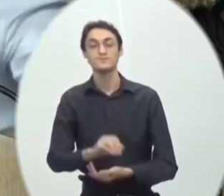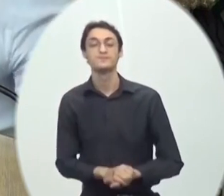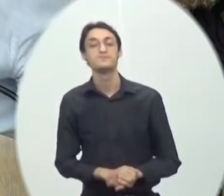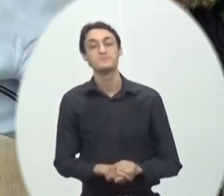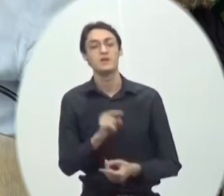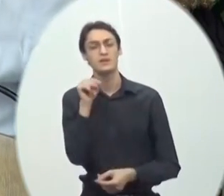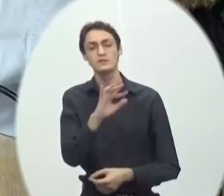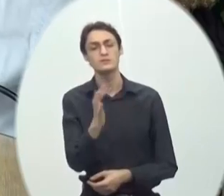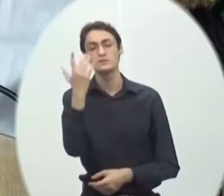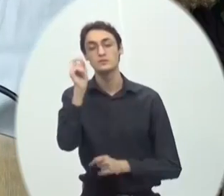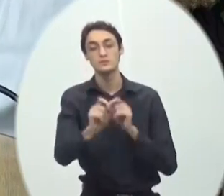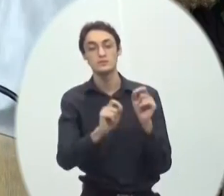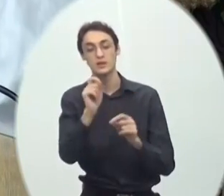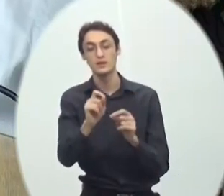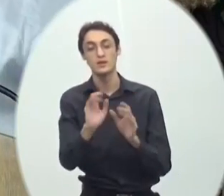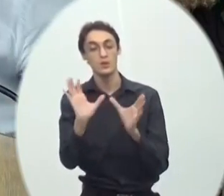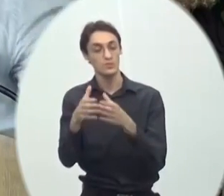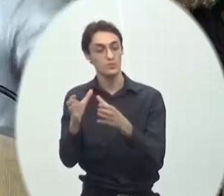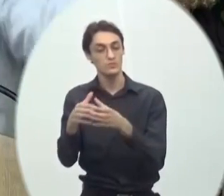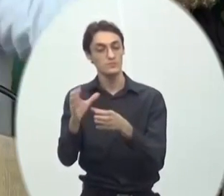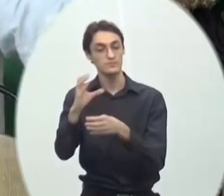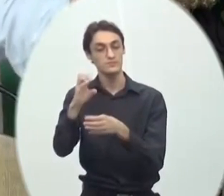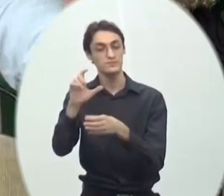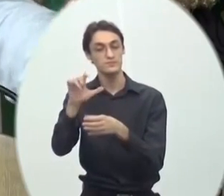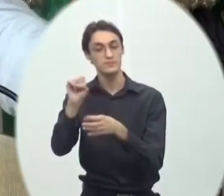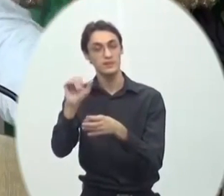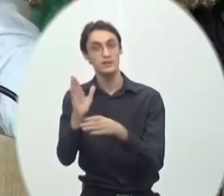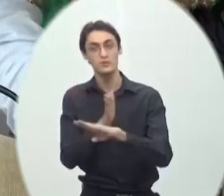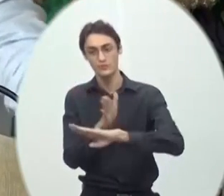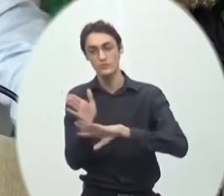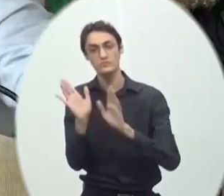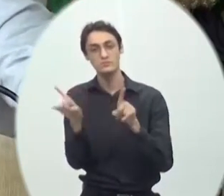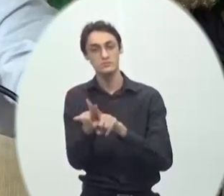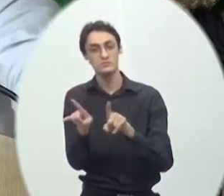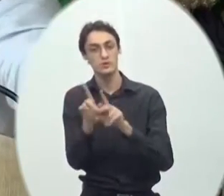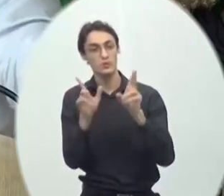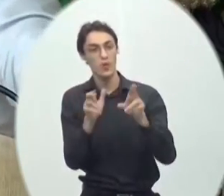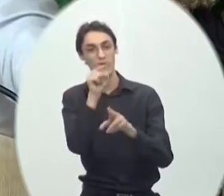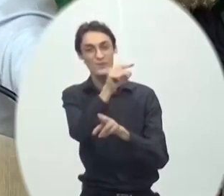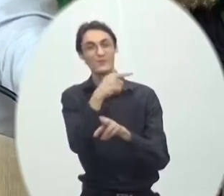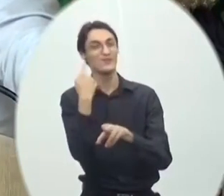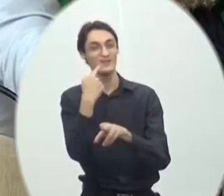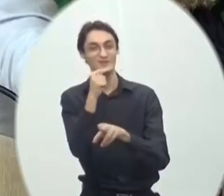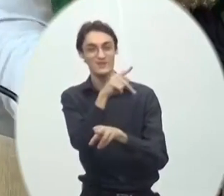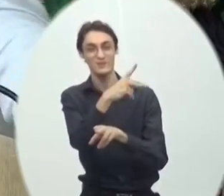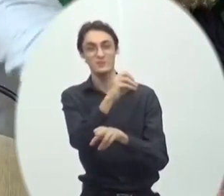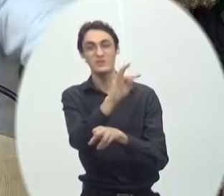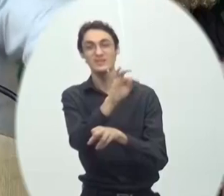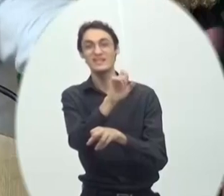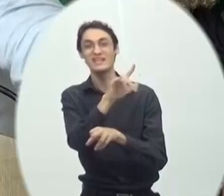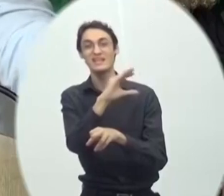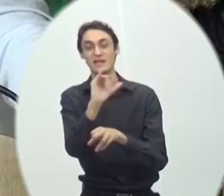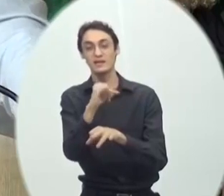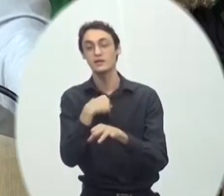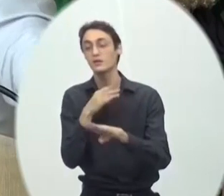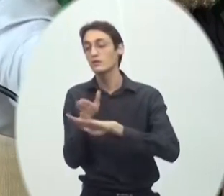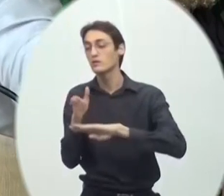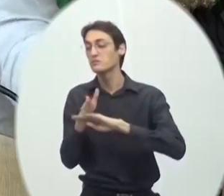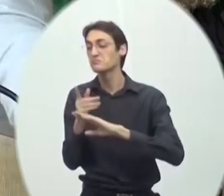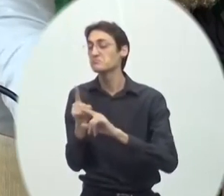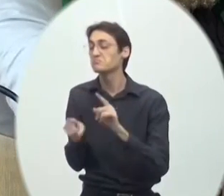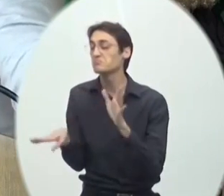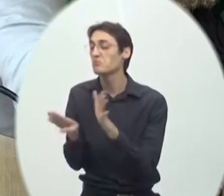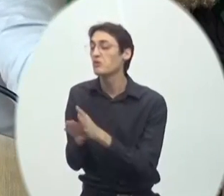está acontecendo? A Celesc, eu também estive lá, igual o vereador Potelec, e nós não conseguimos chegar na pessoa